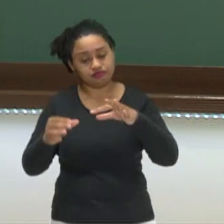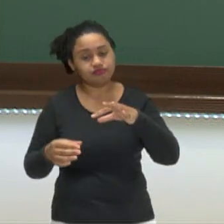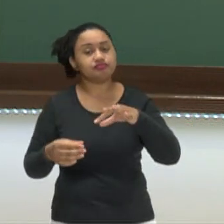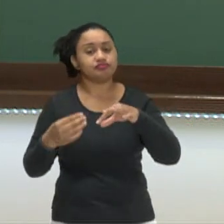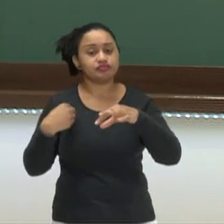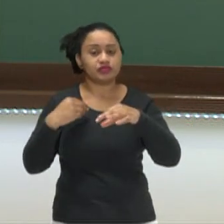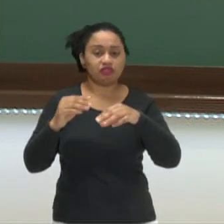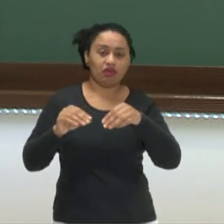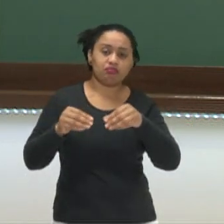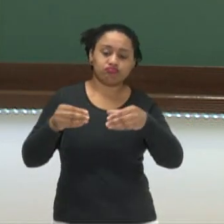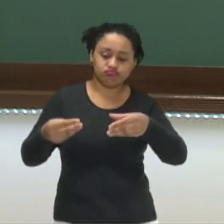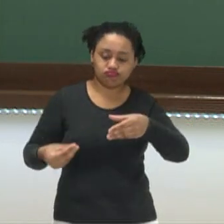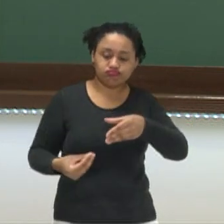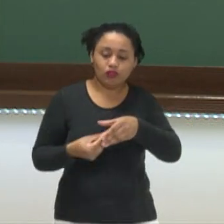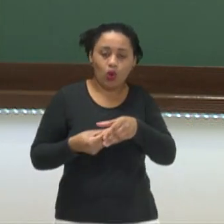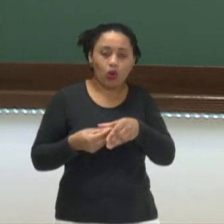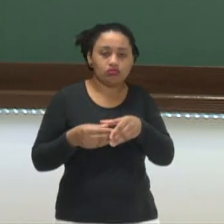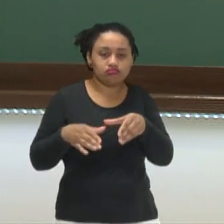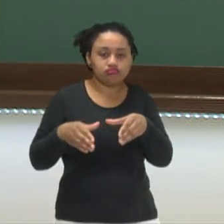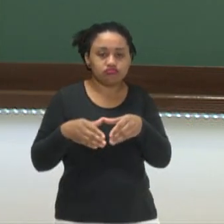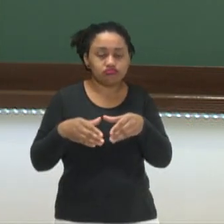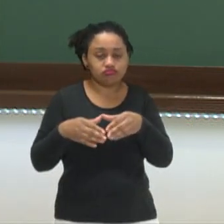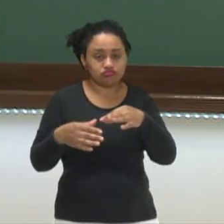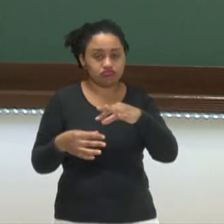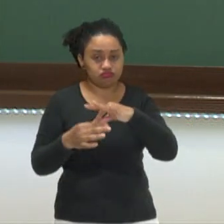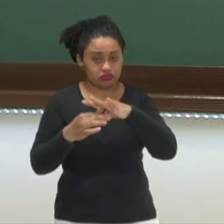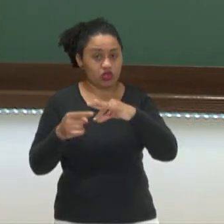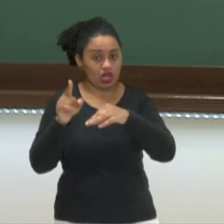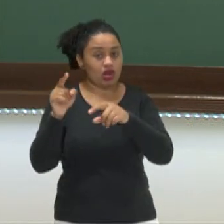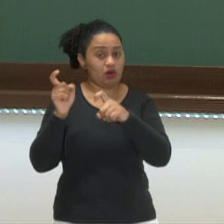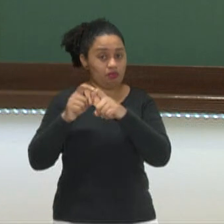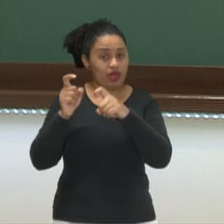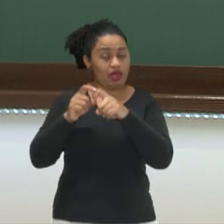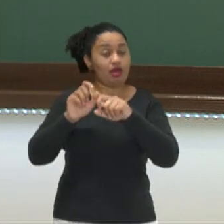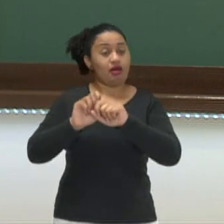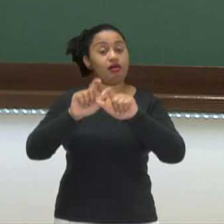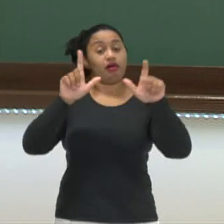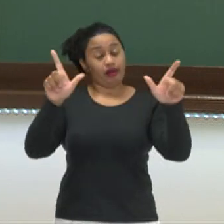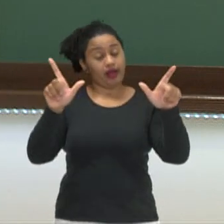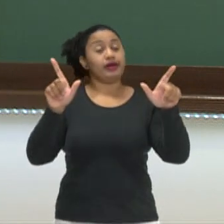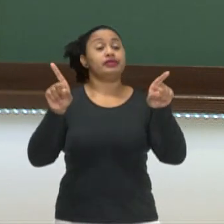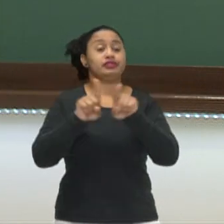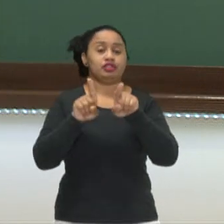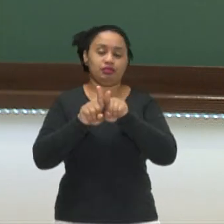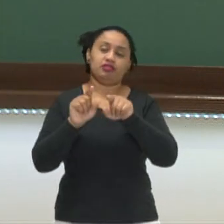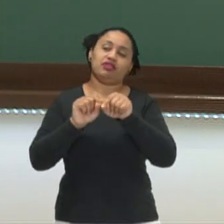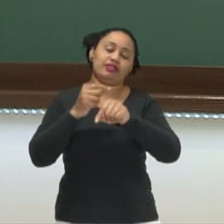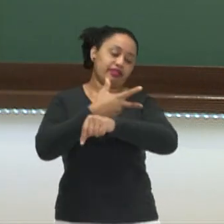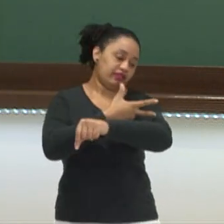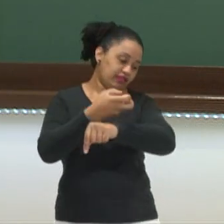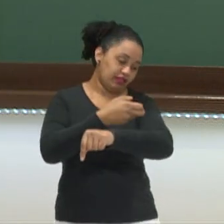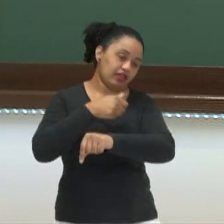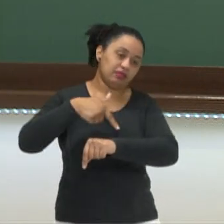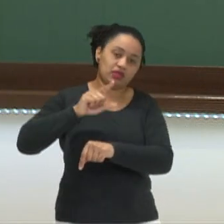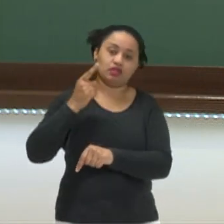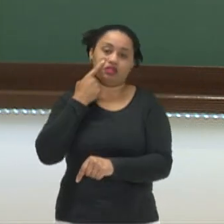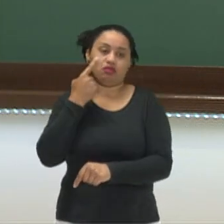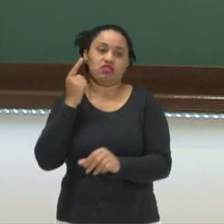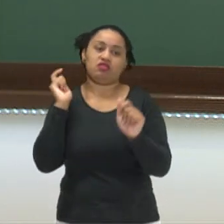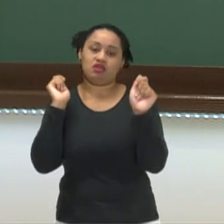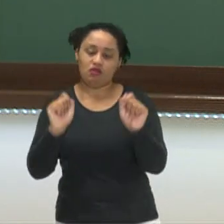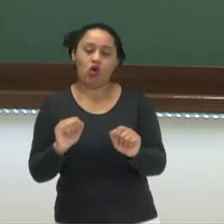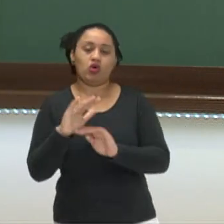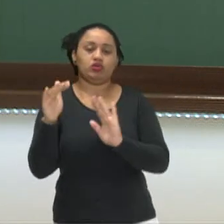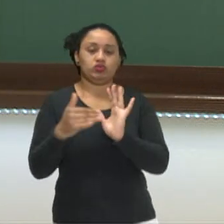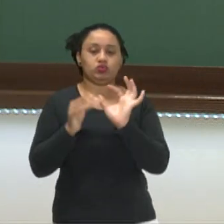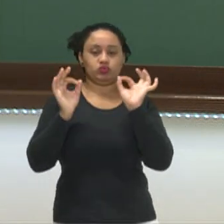colocar esse dispositivo nessa consulta. Então, claro, ela vai ter que fazer exames antes para ver se pode, se tá